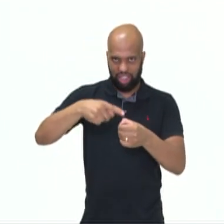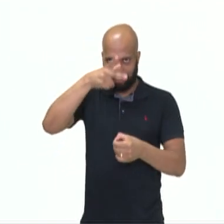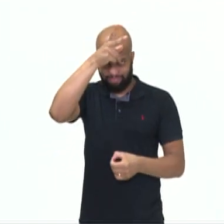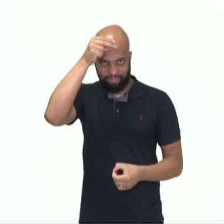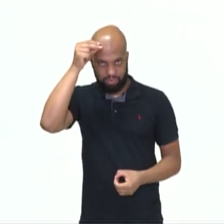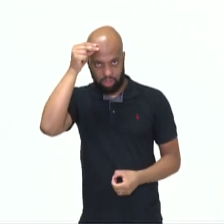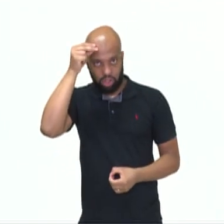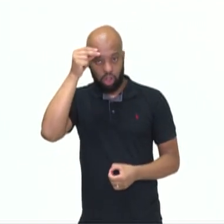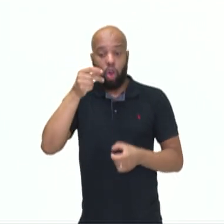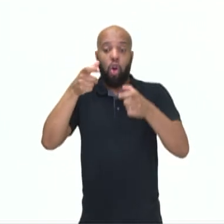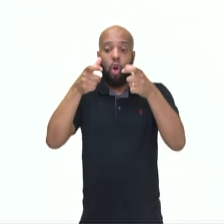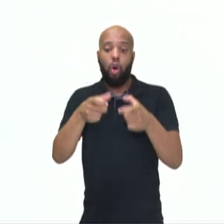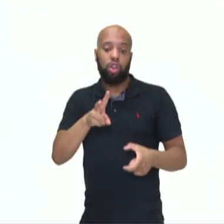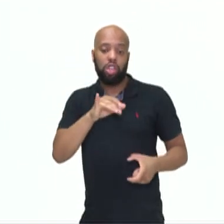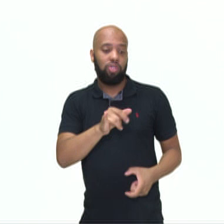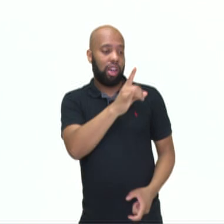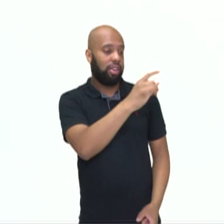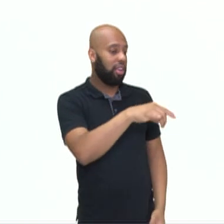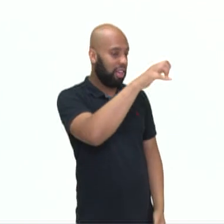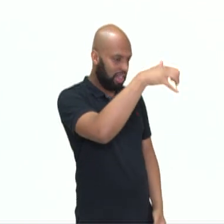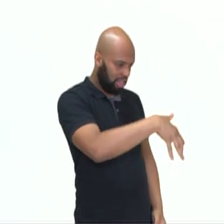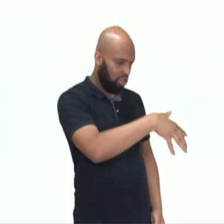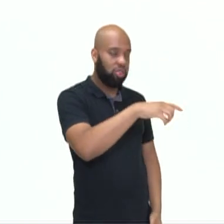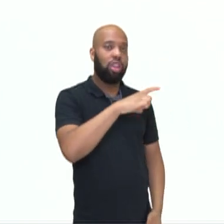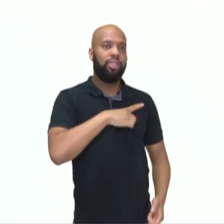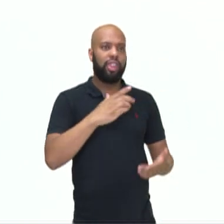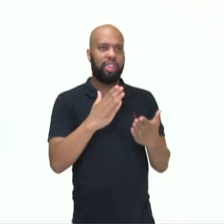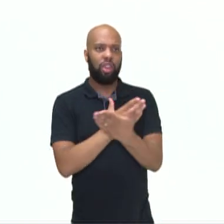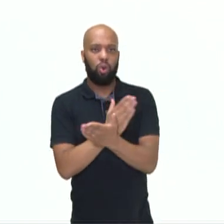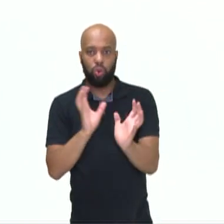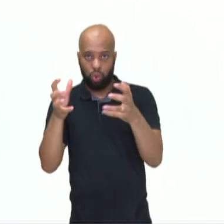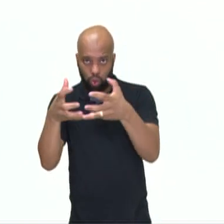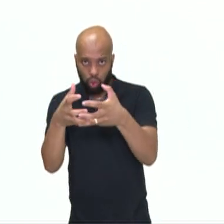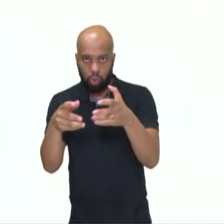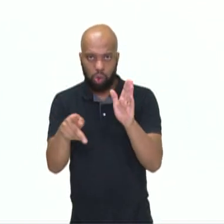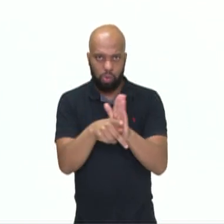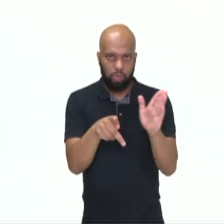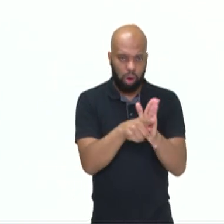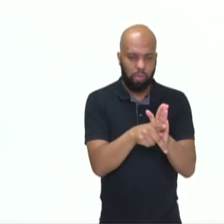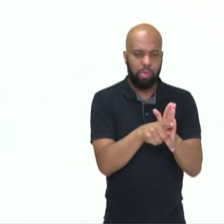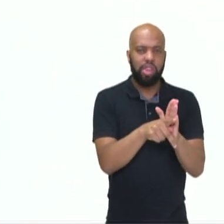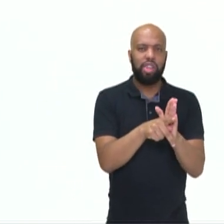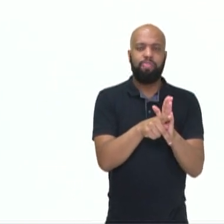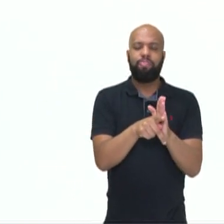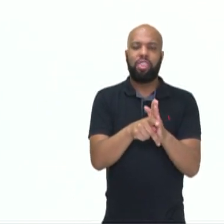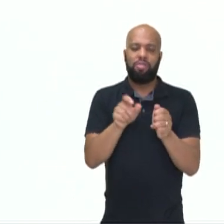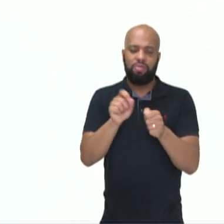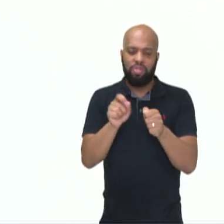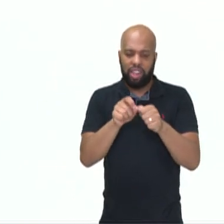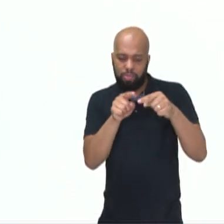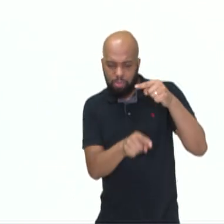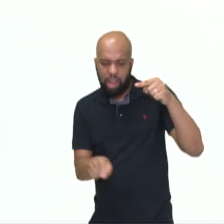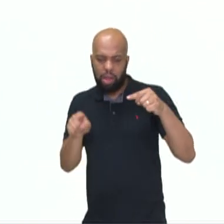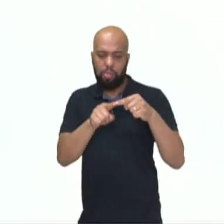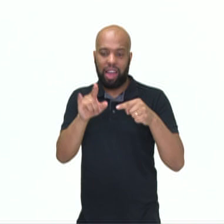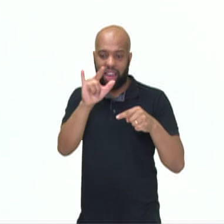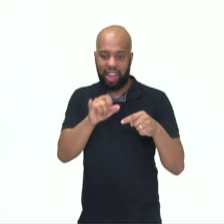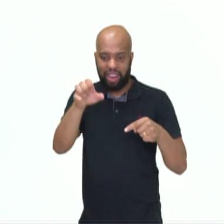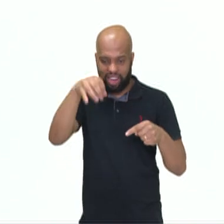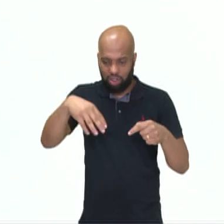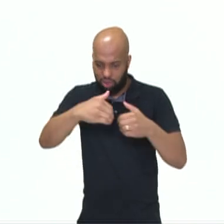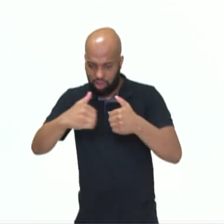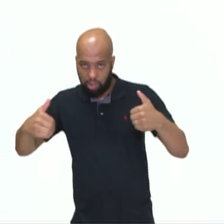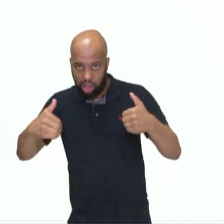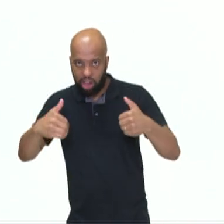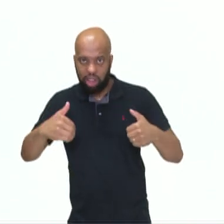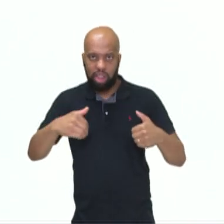o destino do lixo? Existem cooperativas de reciclagem? A população contribui com a separação